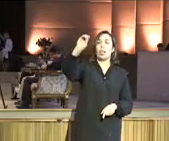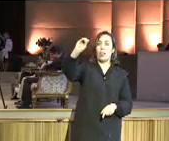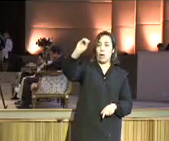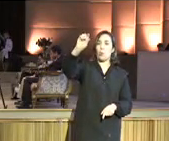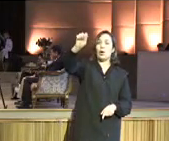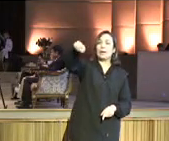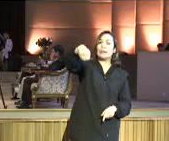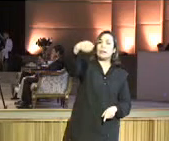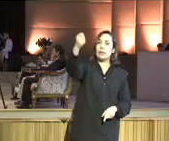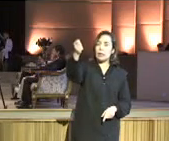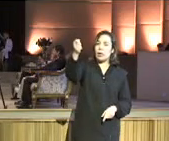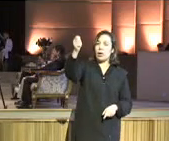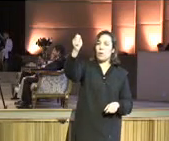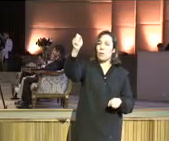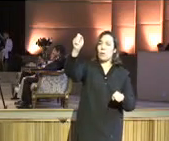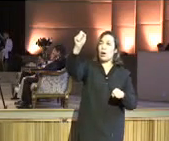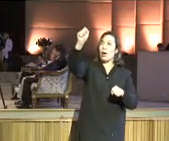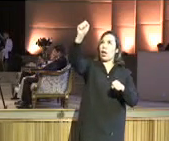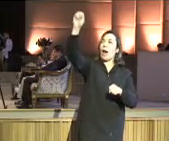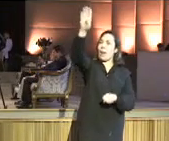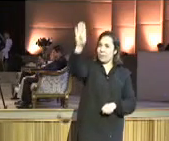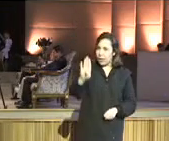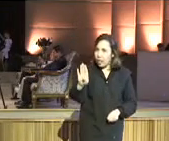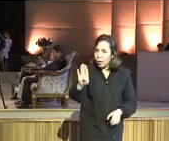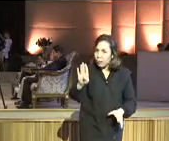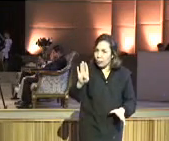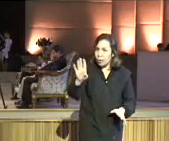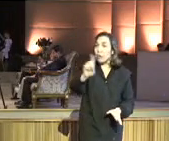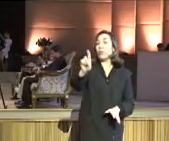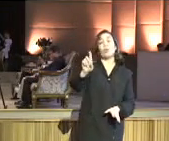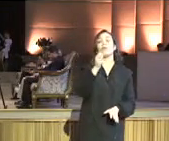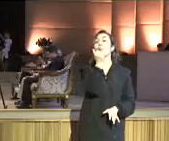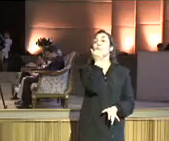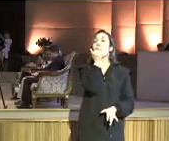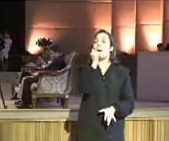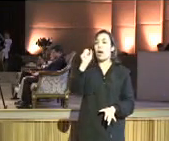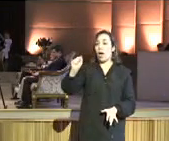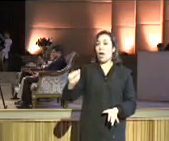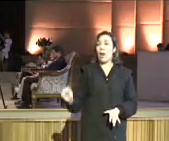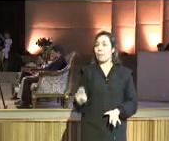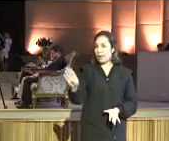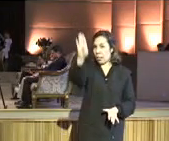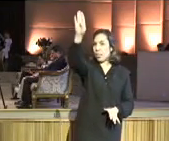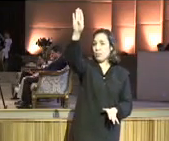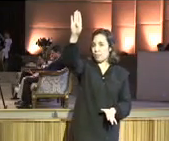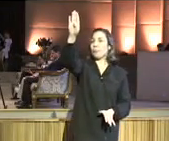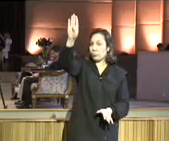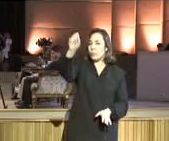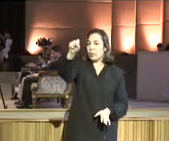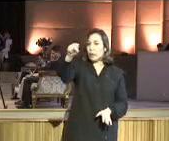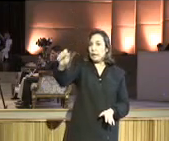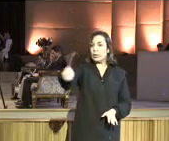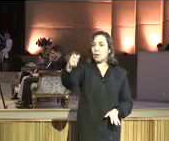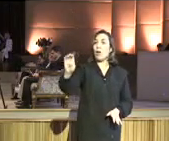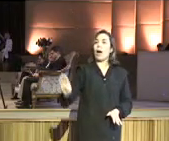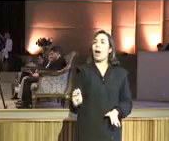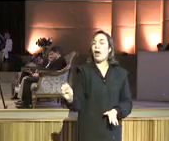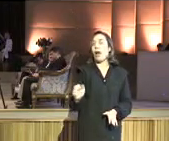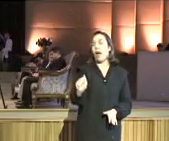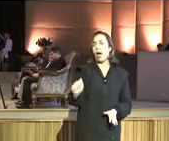E por causa desse assassinato, ele fica exilado lá na terra do seu